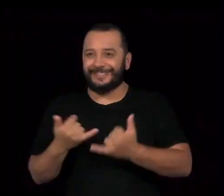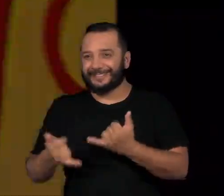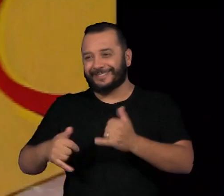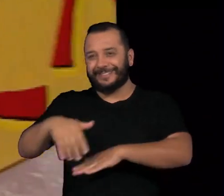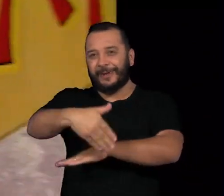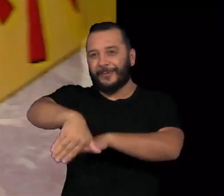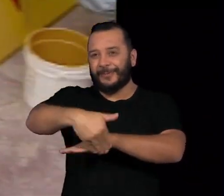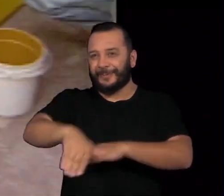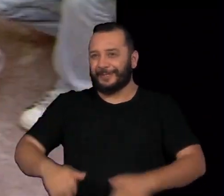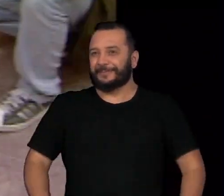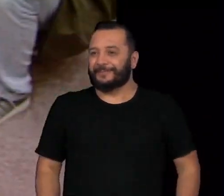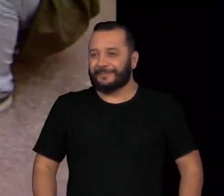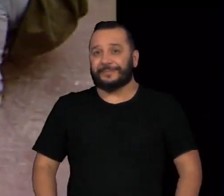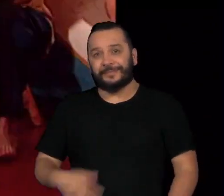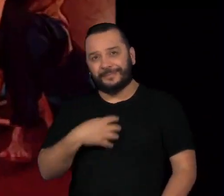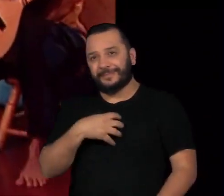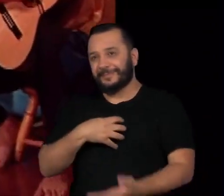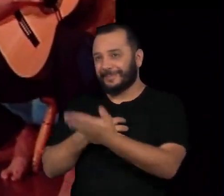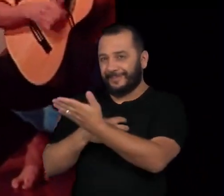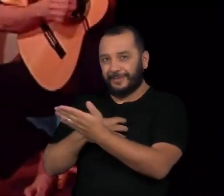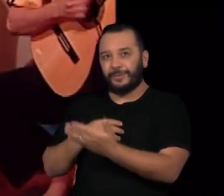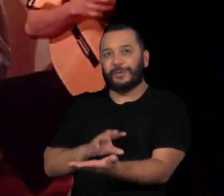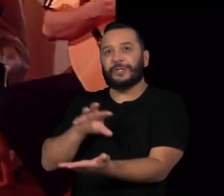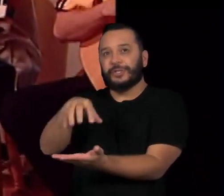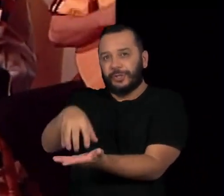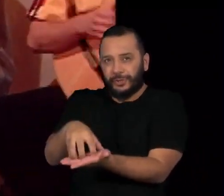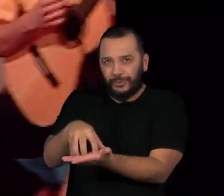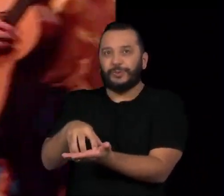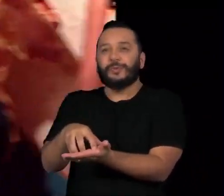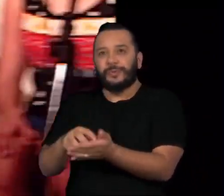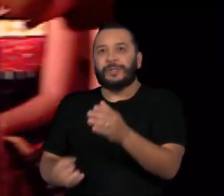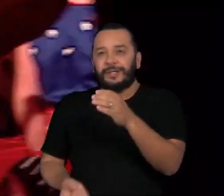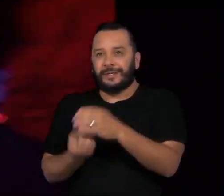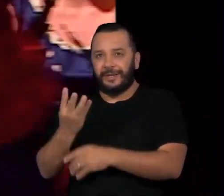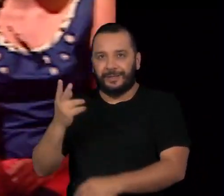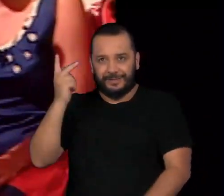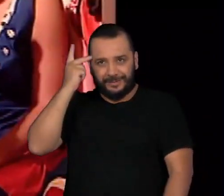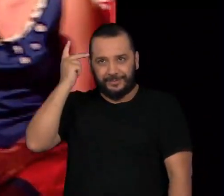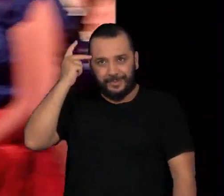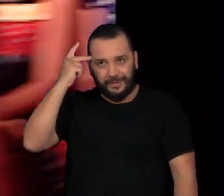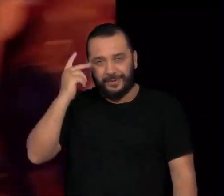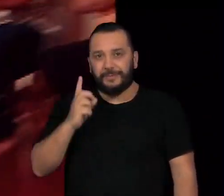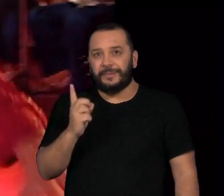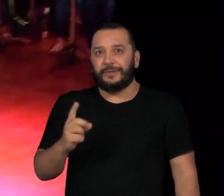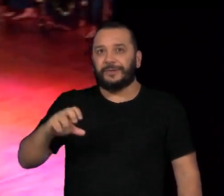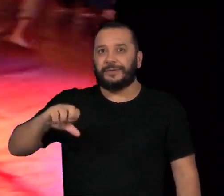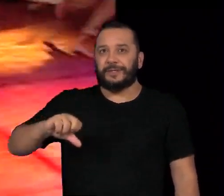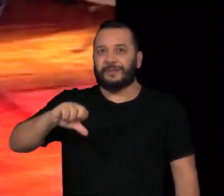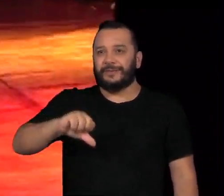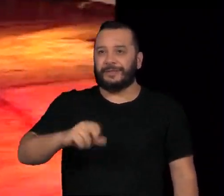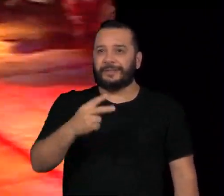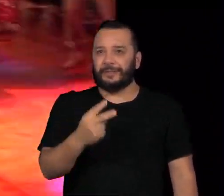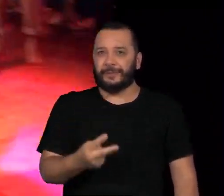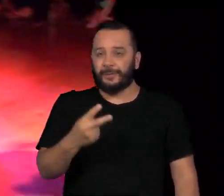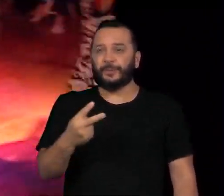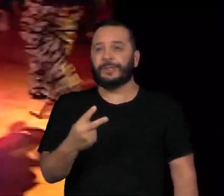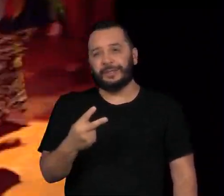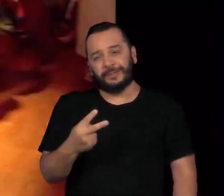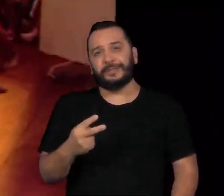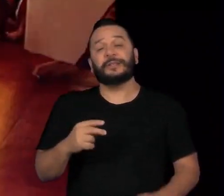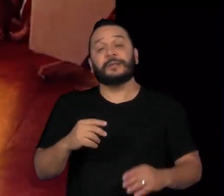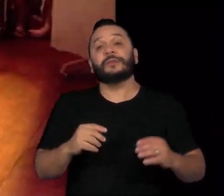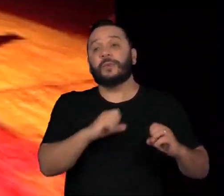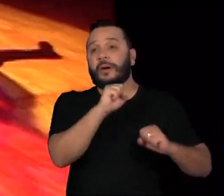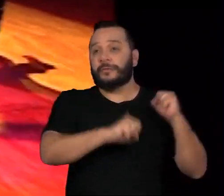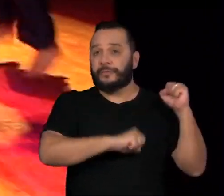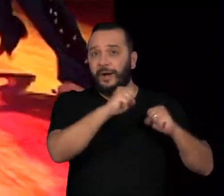brincantes assim nasceu o nome do Instituto inaugurado em São Paulo em 1992 numa antiga fábrica